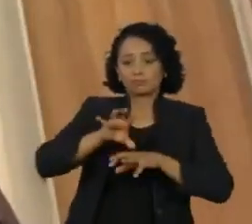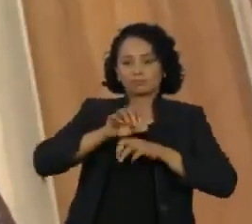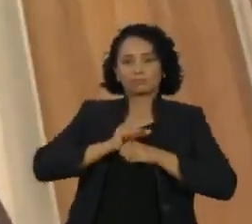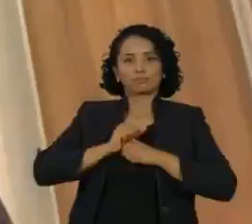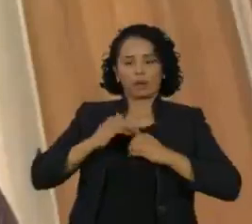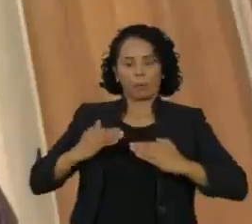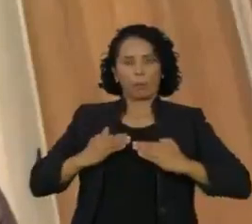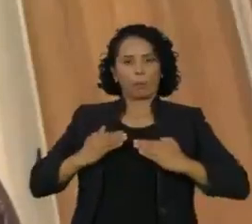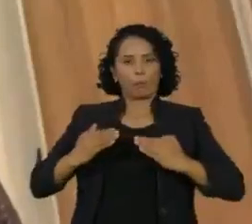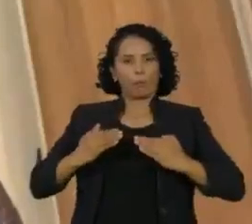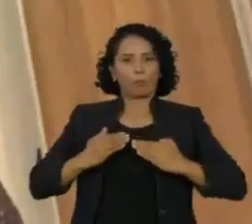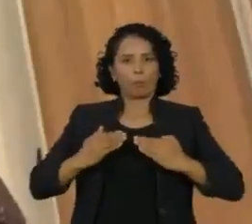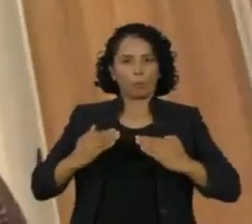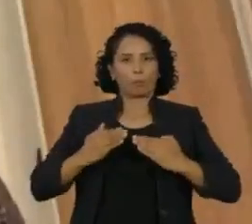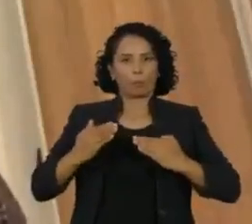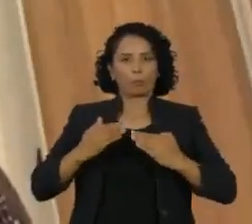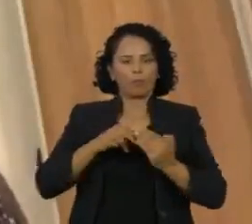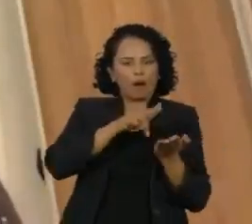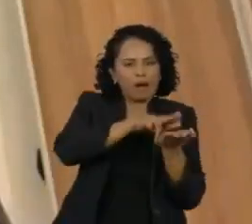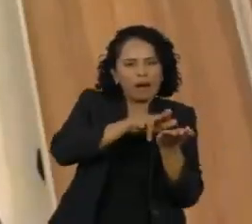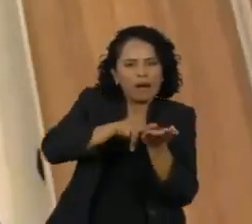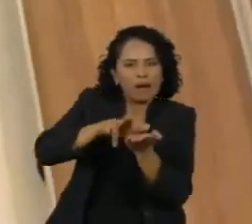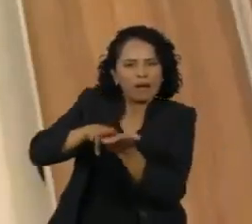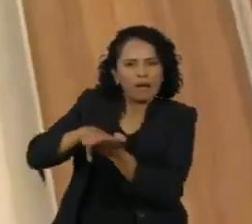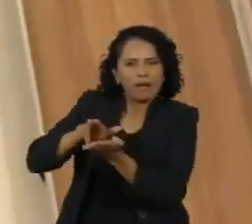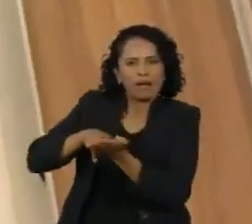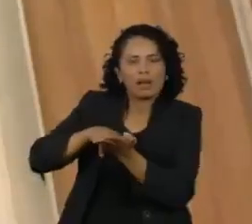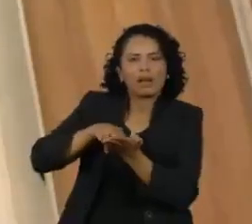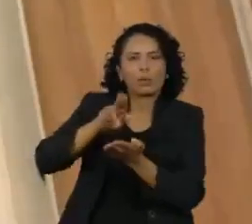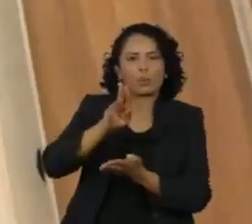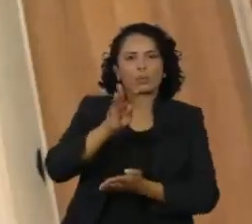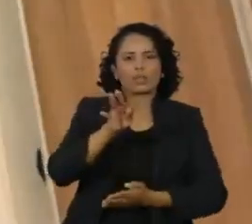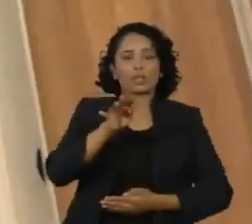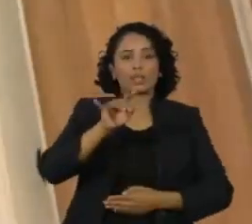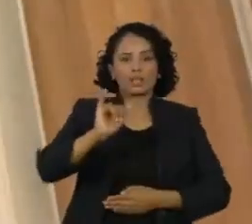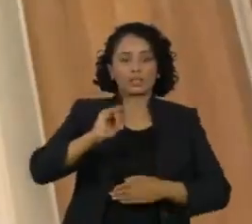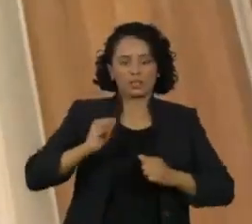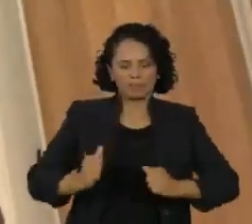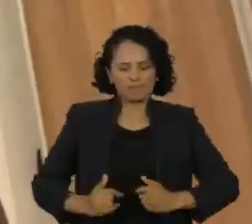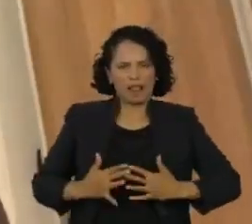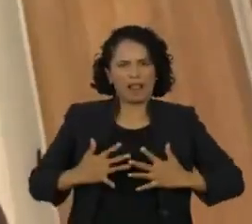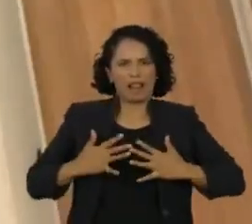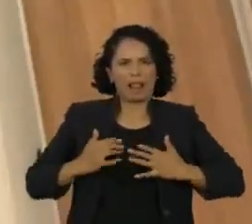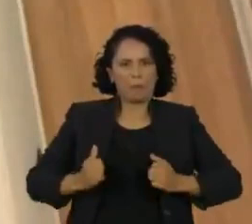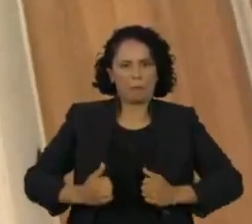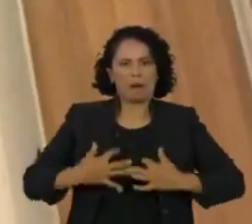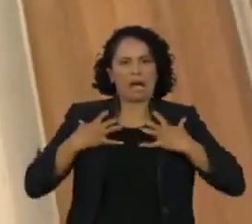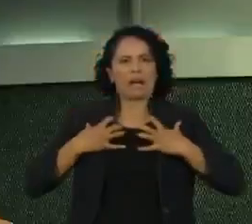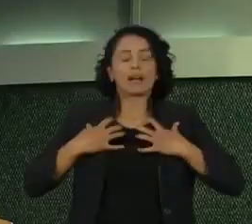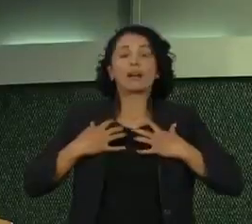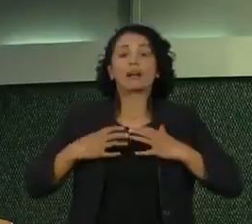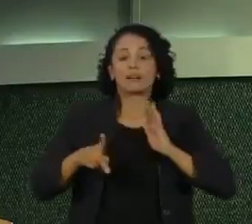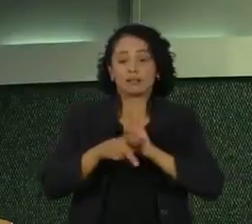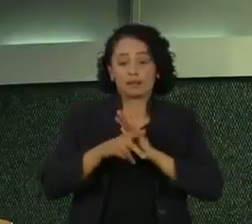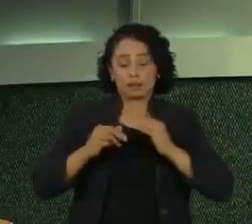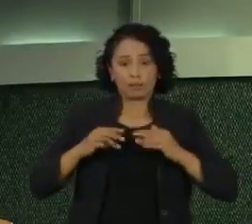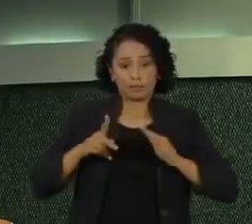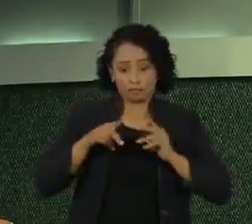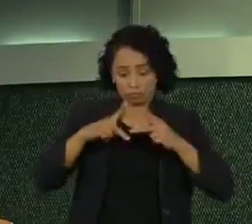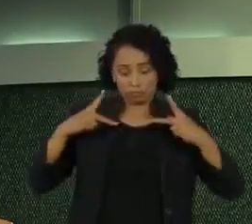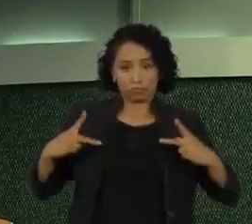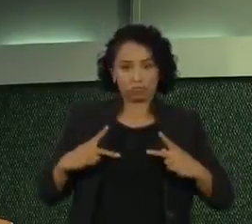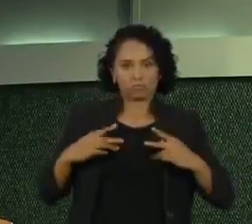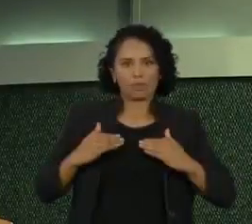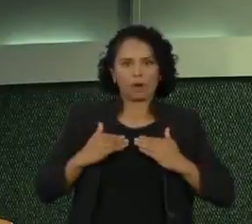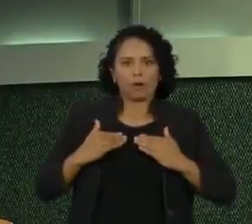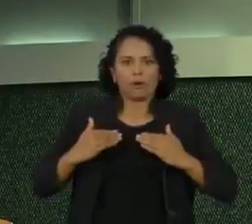internações de UTI e um número muito grande de mortes. Então, é importante dizer que o pulmão, quanto mais prejudicado ele